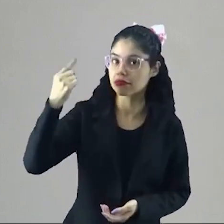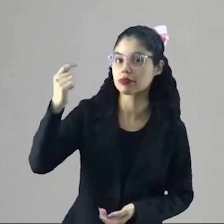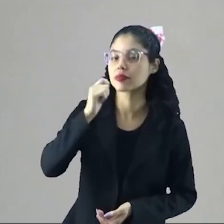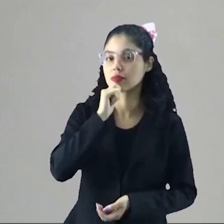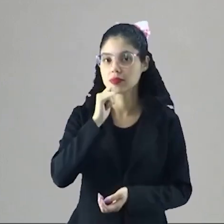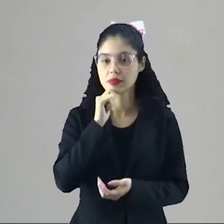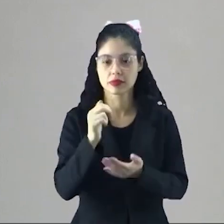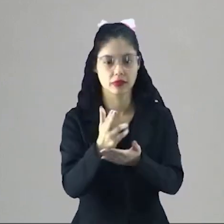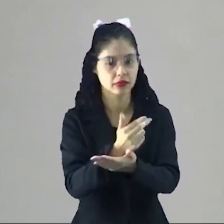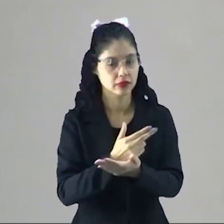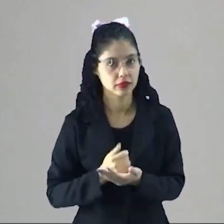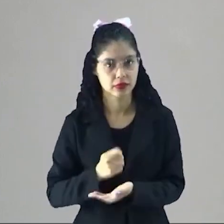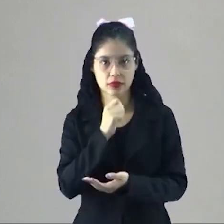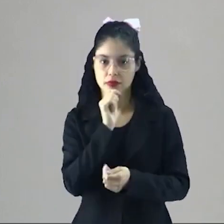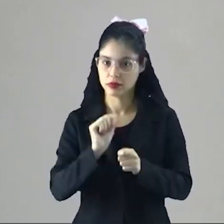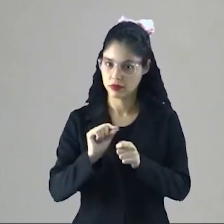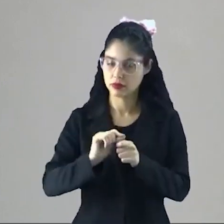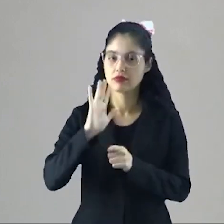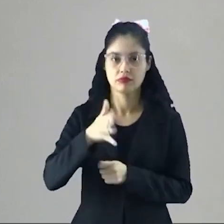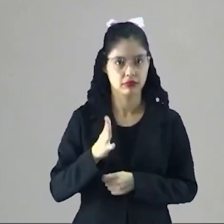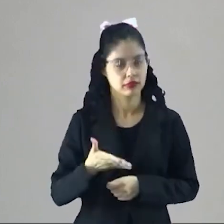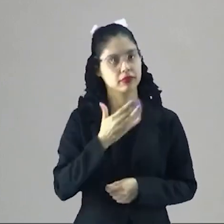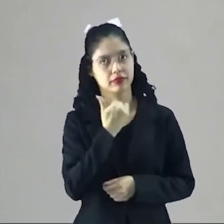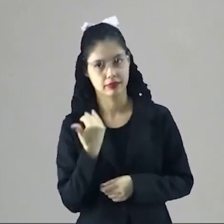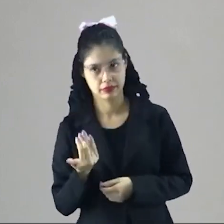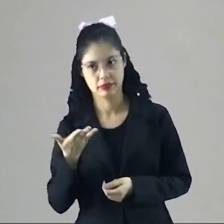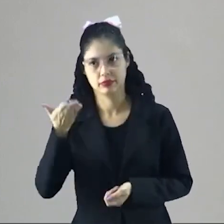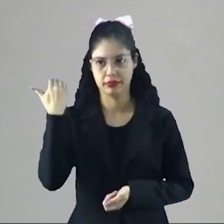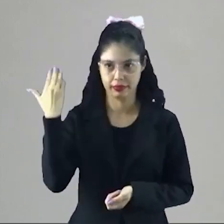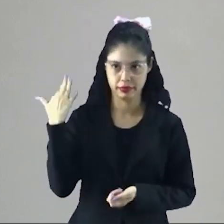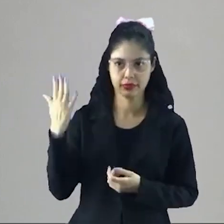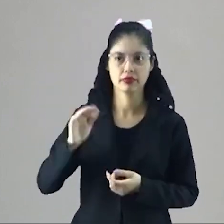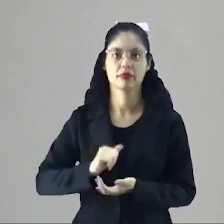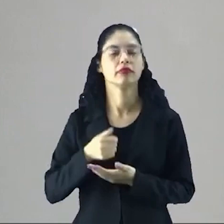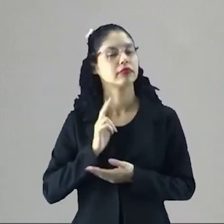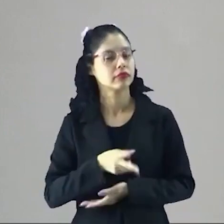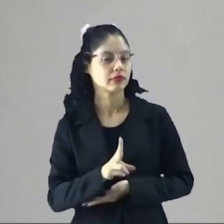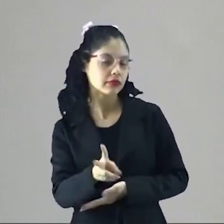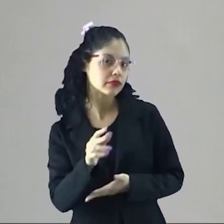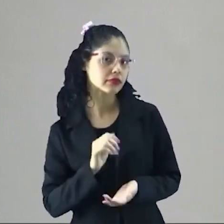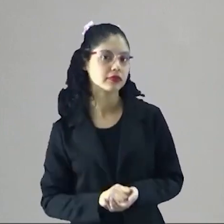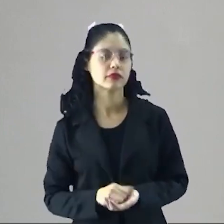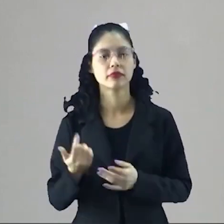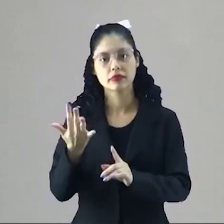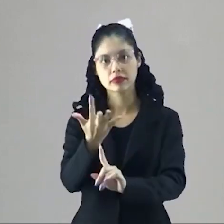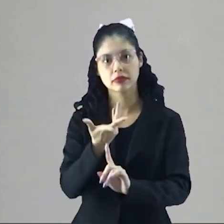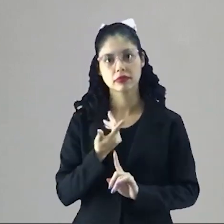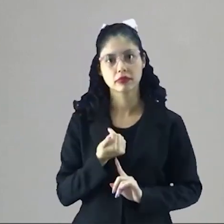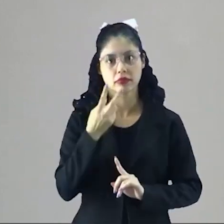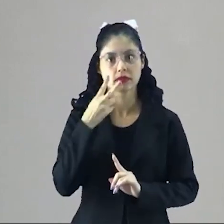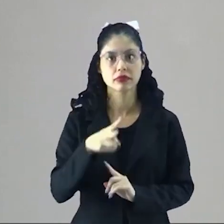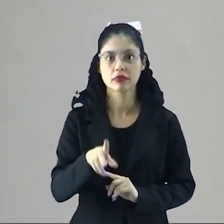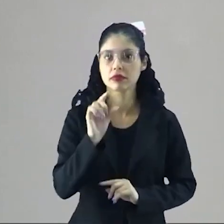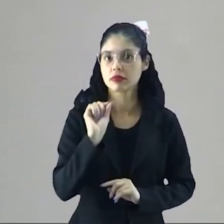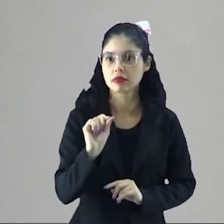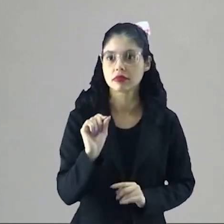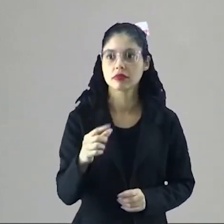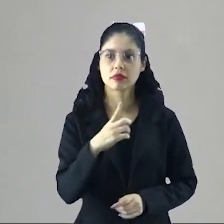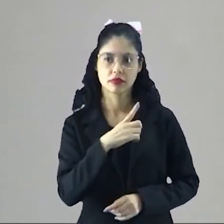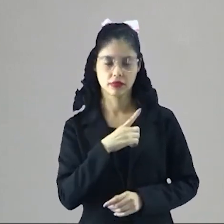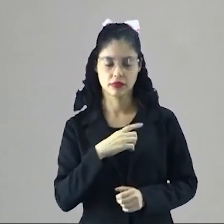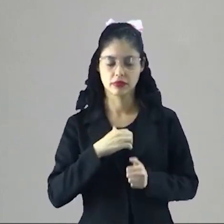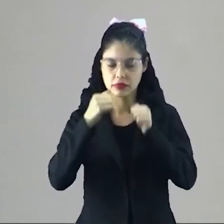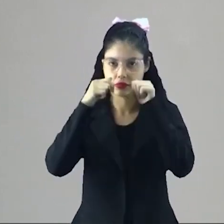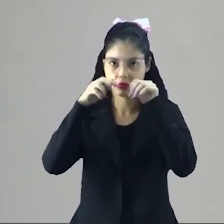O artista que fez já se foi há muito tempo, né, gente? E as artes permanecem. Então, as artes visuais são assim. E elas têm